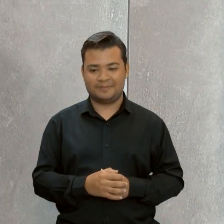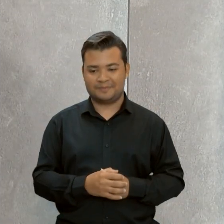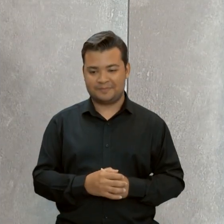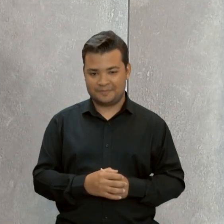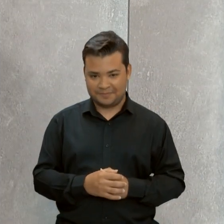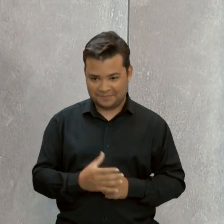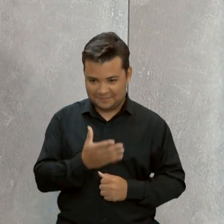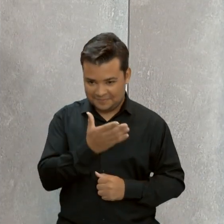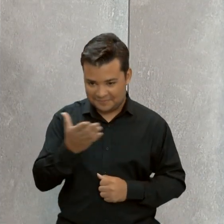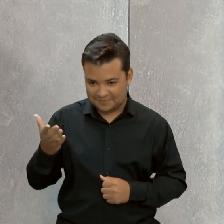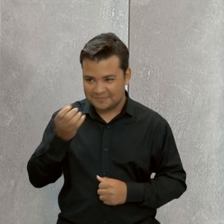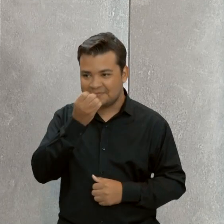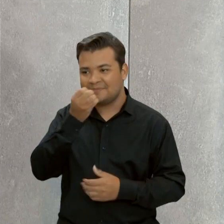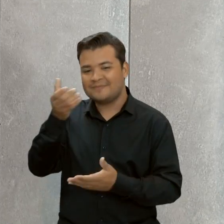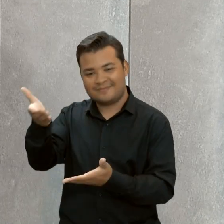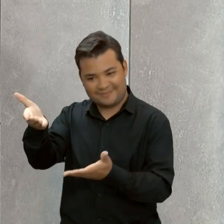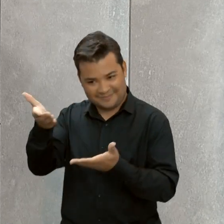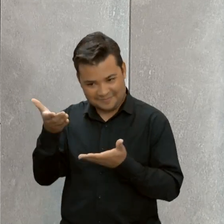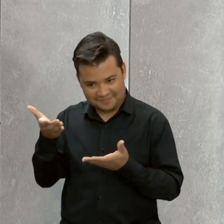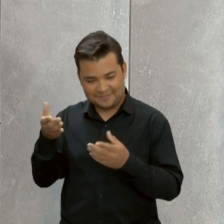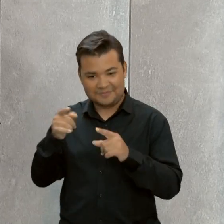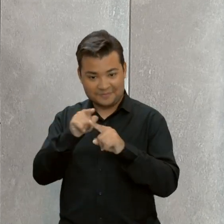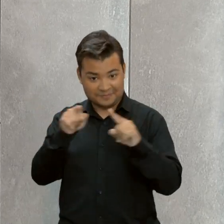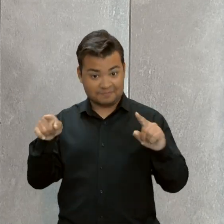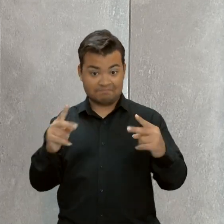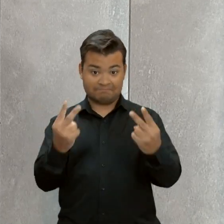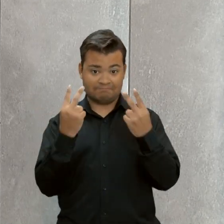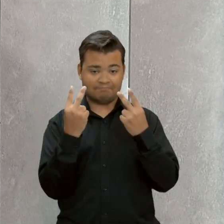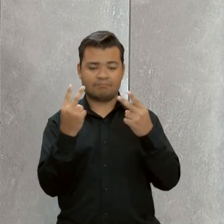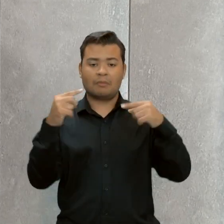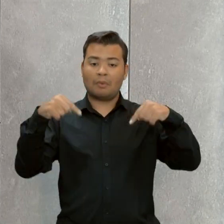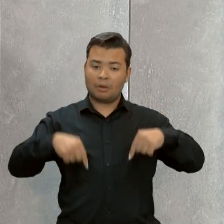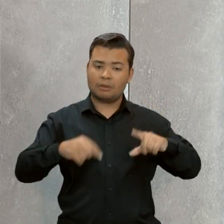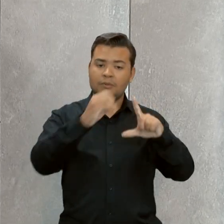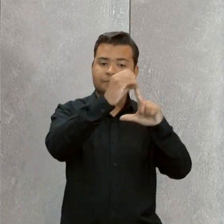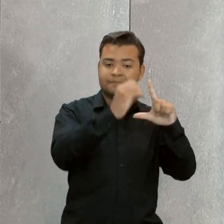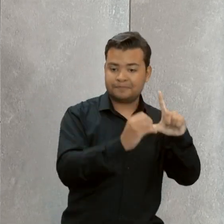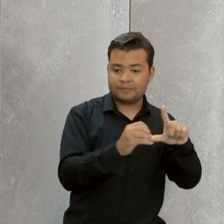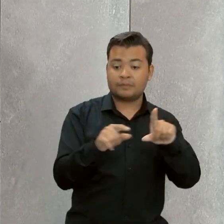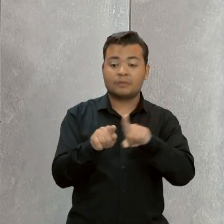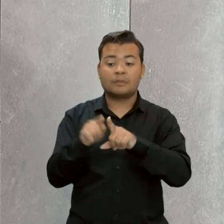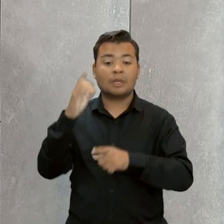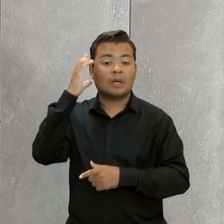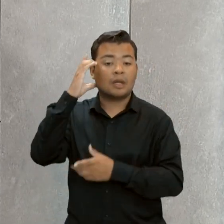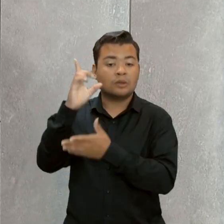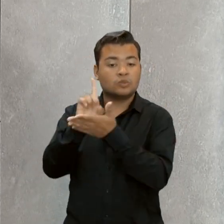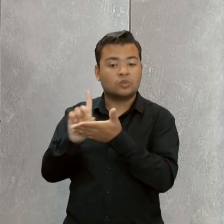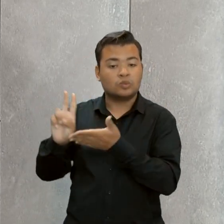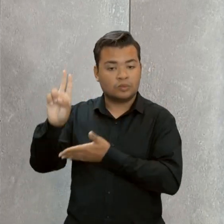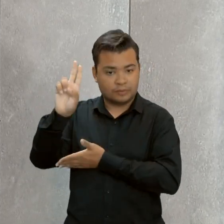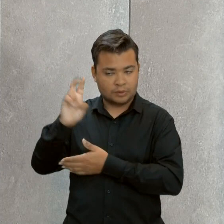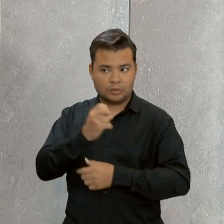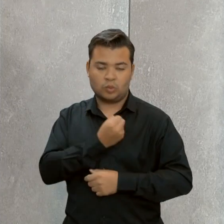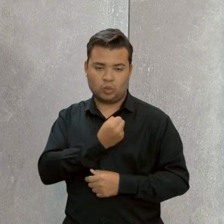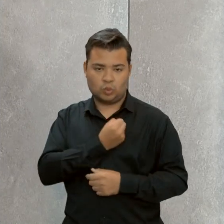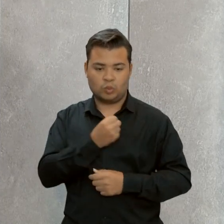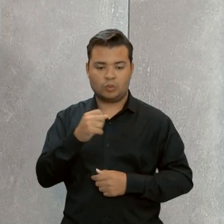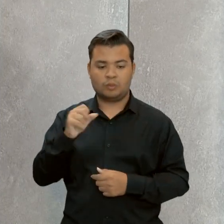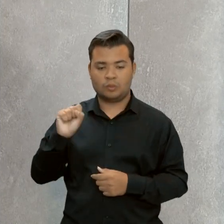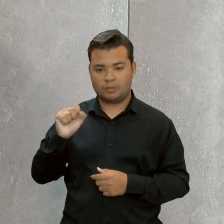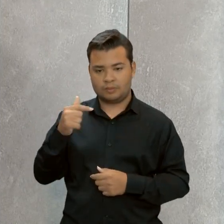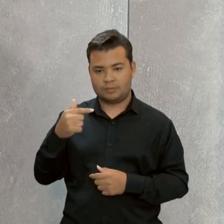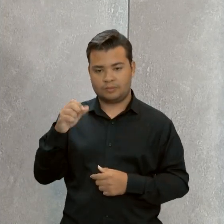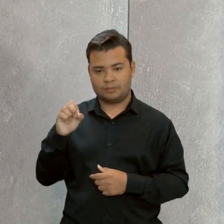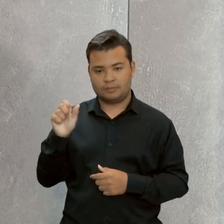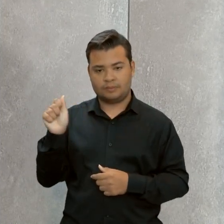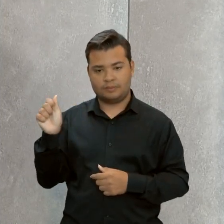Seja muito bem-vindo e muito bem-vindo você que acompanha a gente aqui pela TV UFG e também pela Rádio Universitária